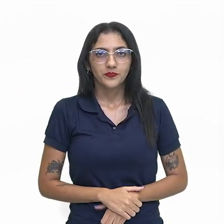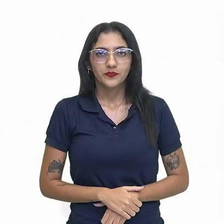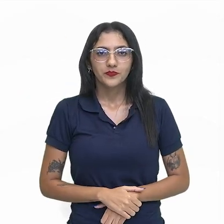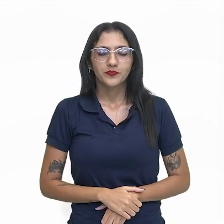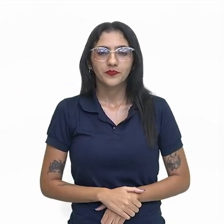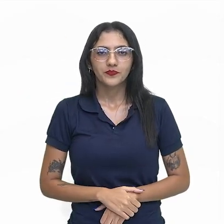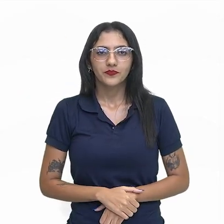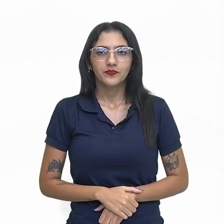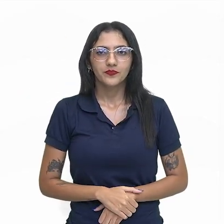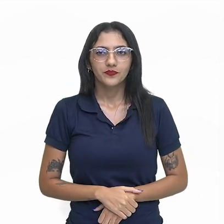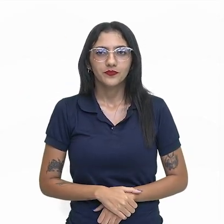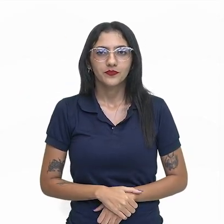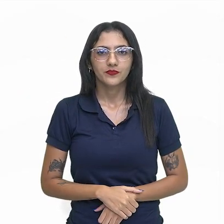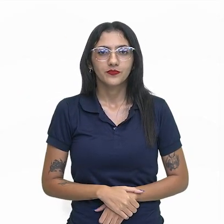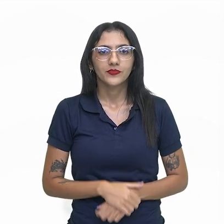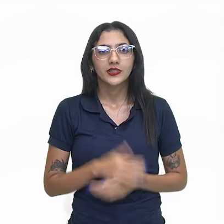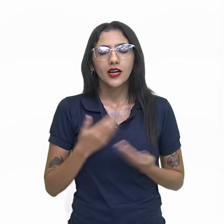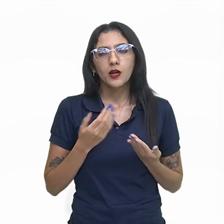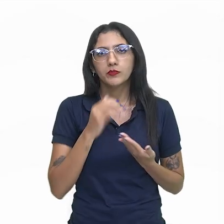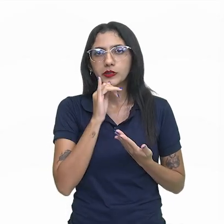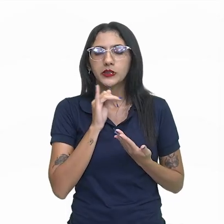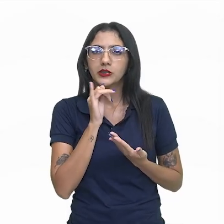pega uma